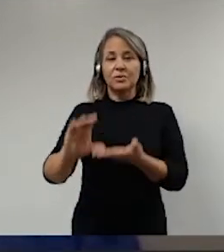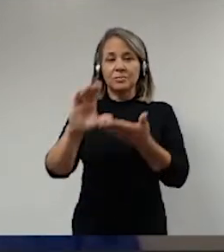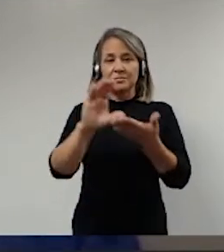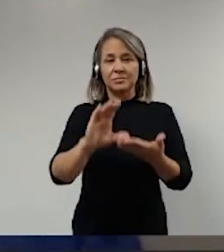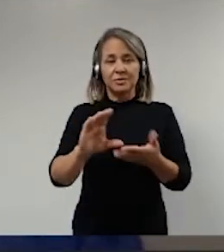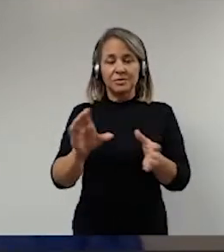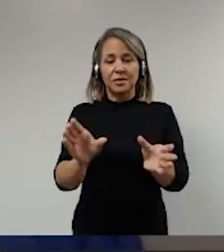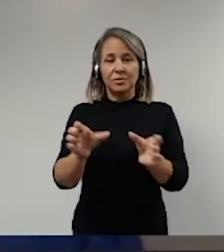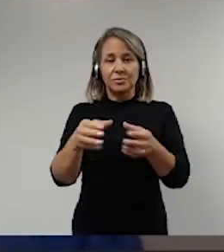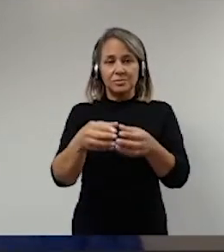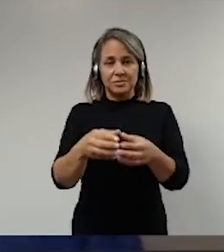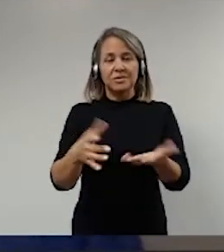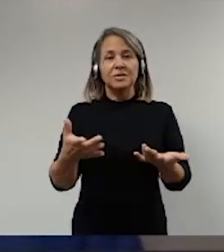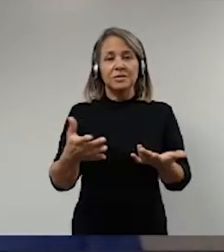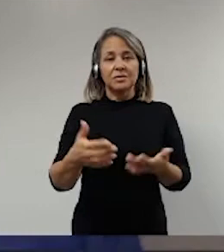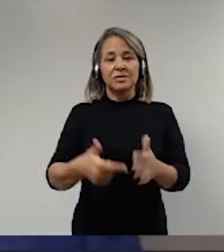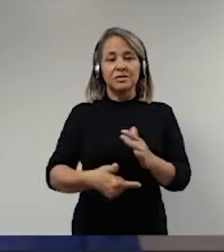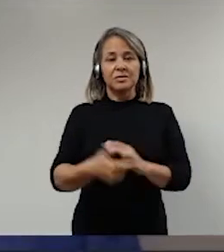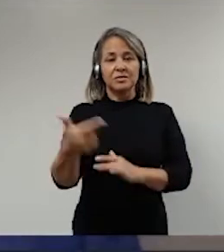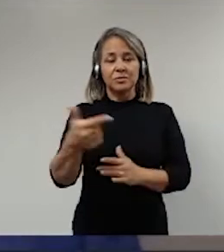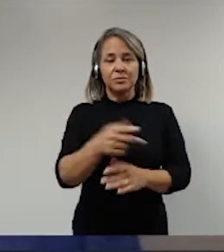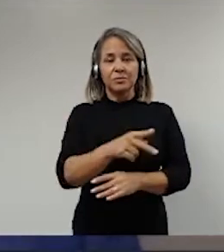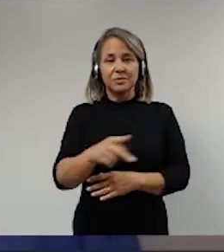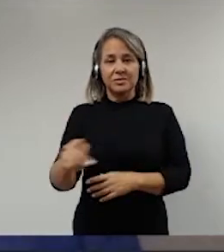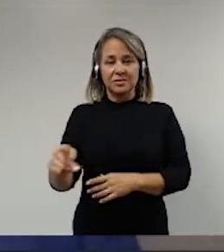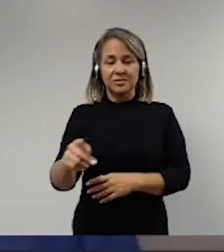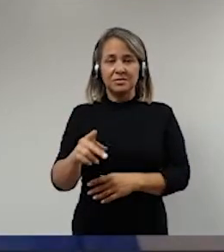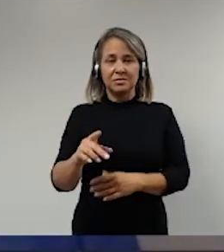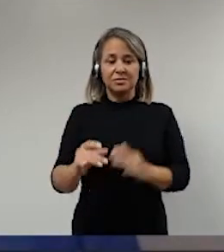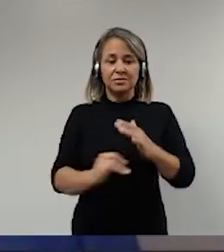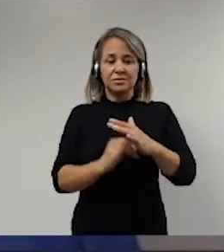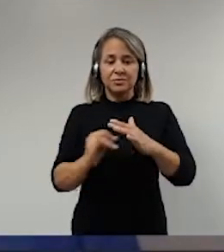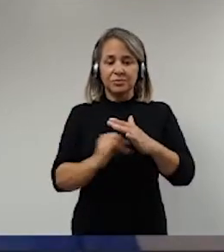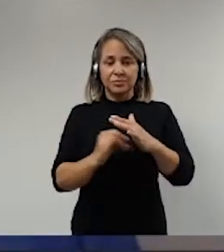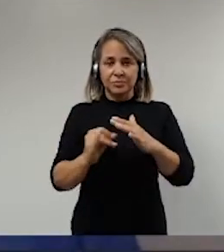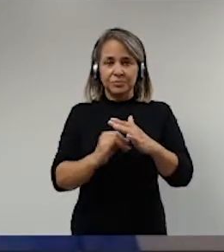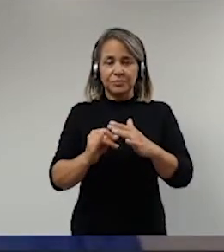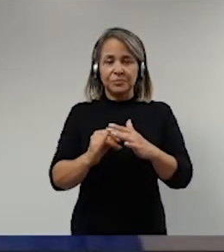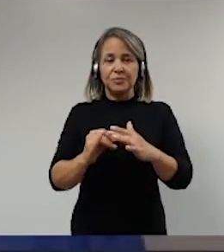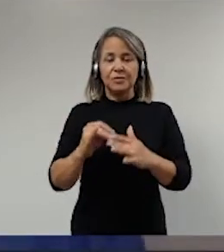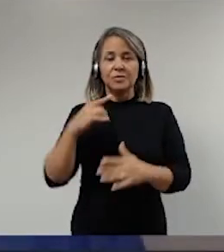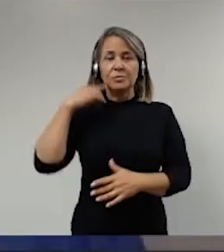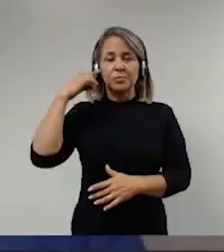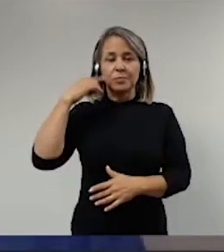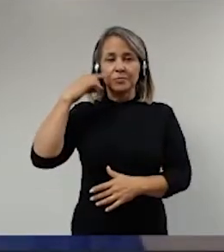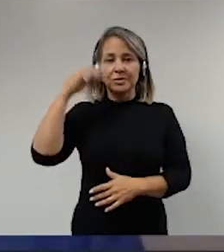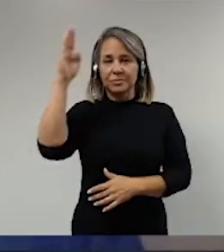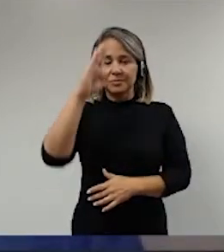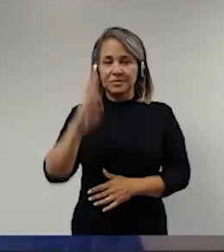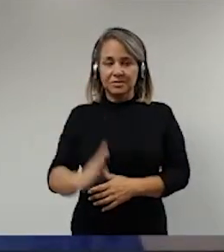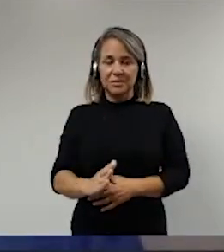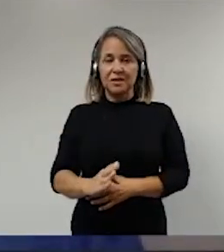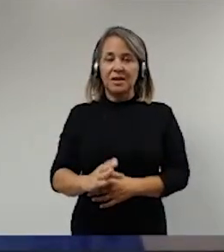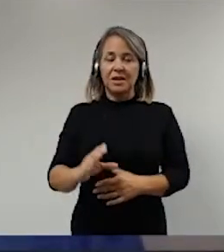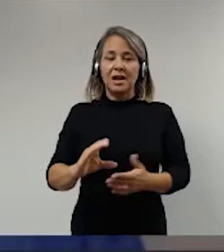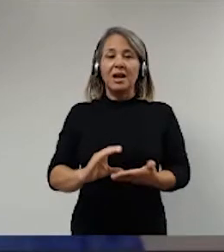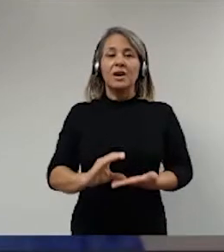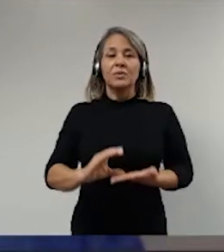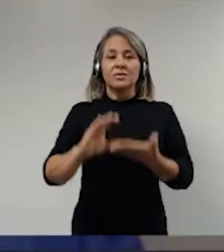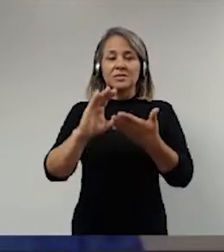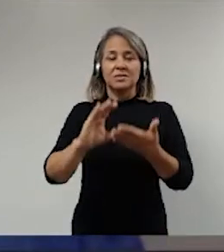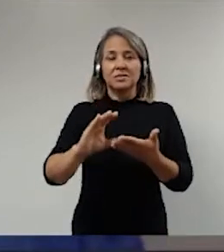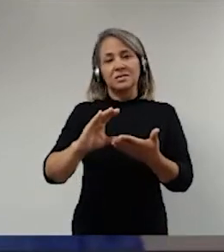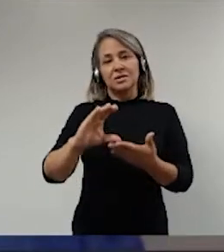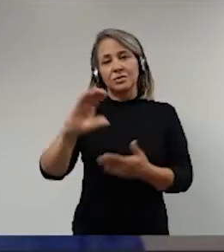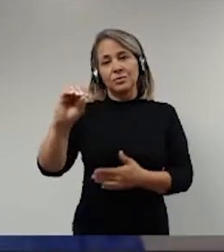Federal da OAB, segundo vice-presidente do Instituto dos Advogados Brasileiros, conselheiro da OAB, Ordem dos Advogados do Brasil,